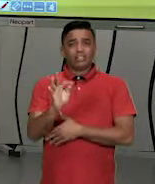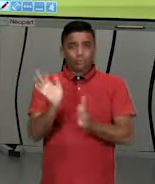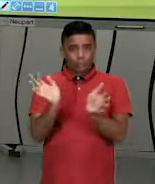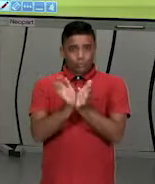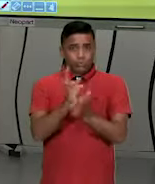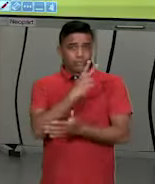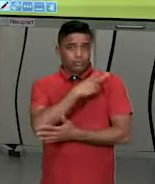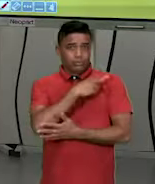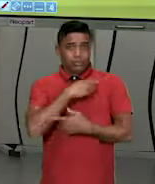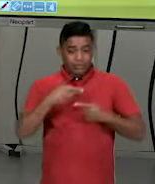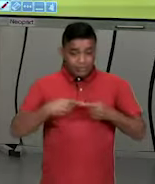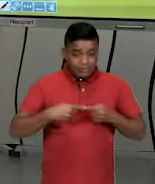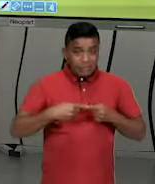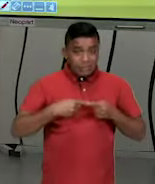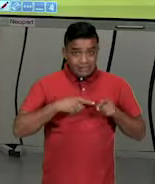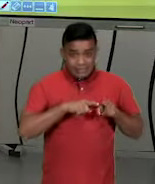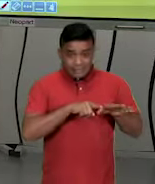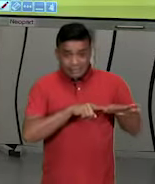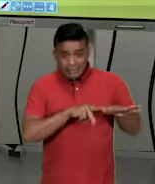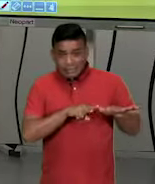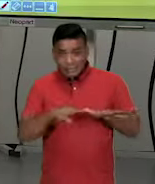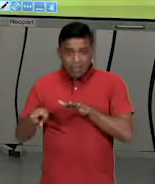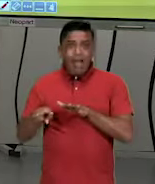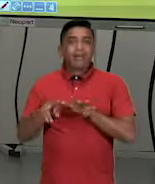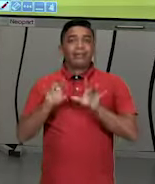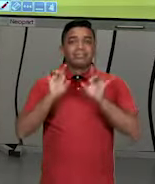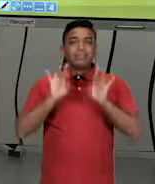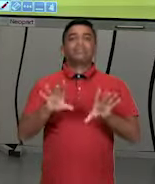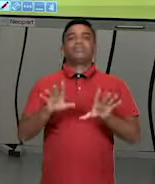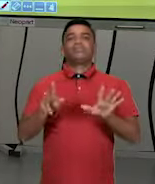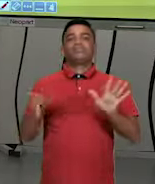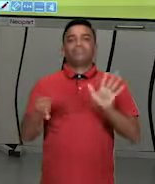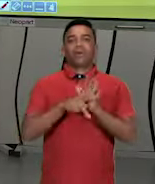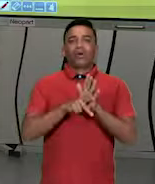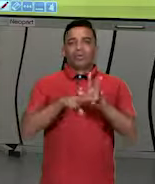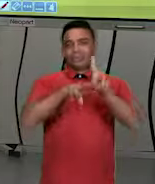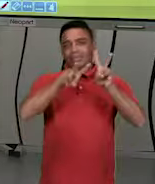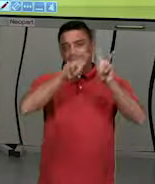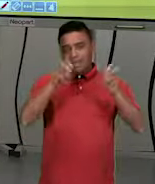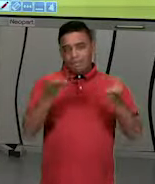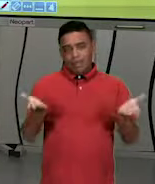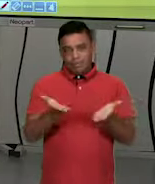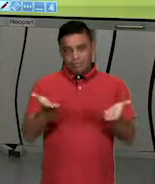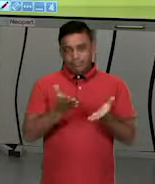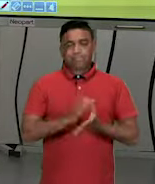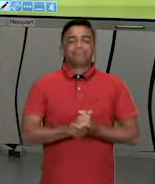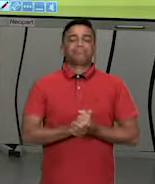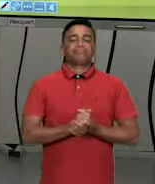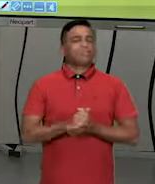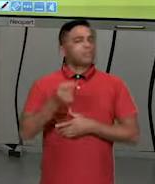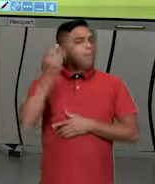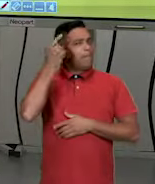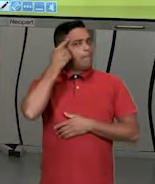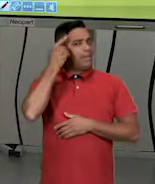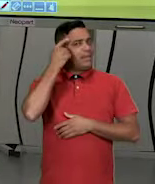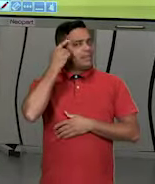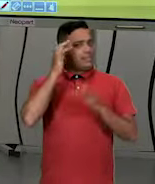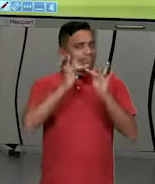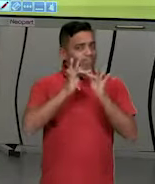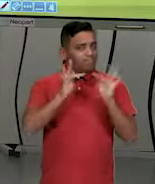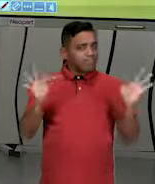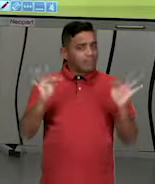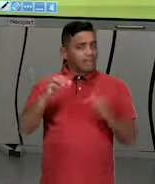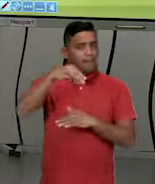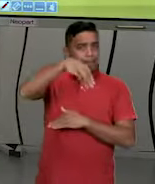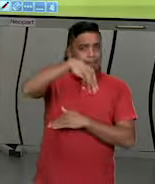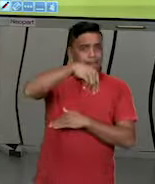uma semana específica sobre modalização, tá bom? Então, quando a gente pensa na frase